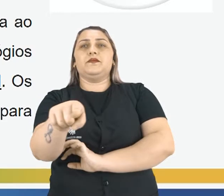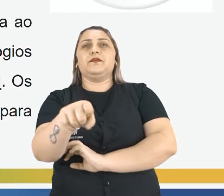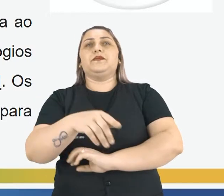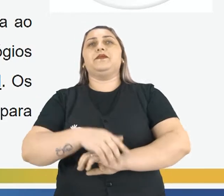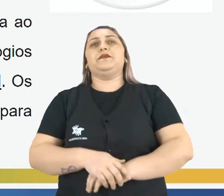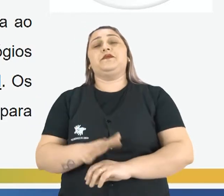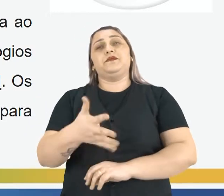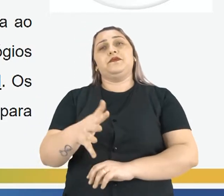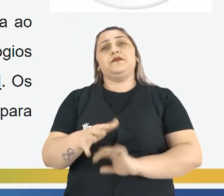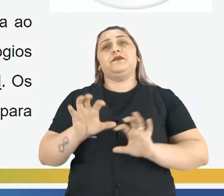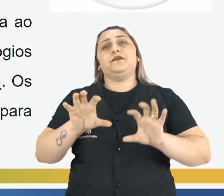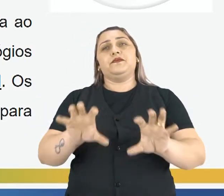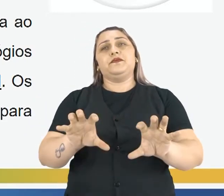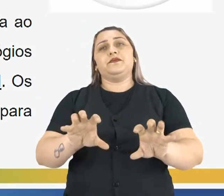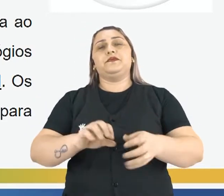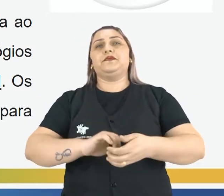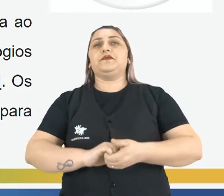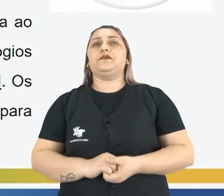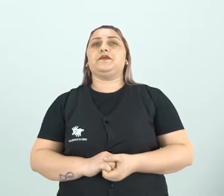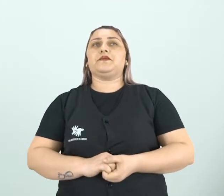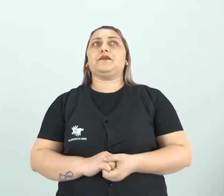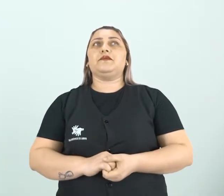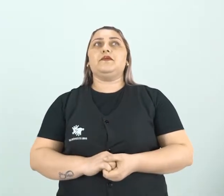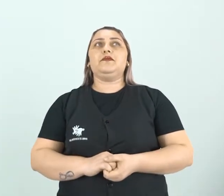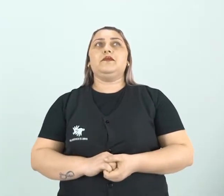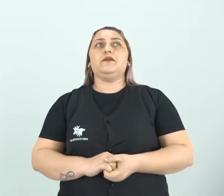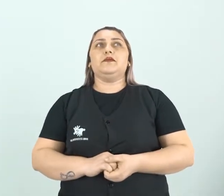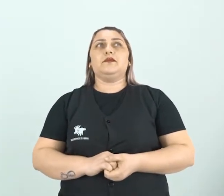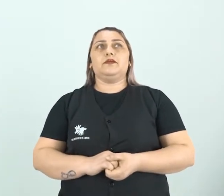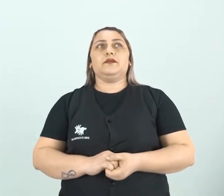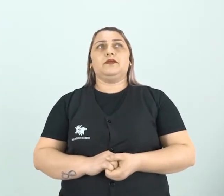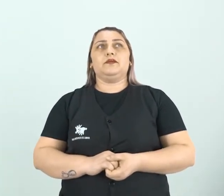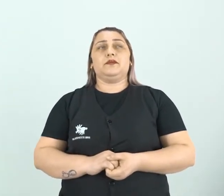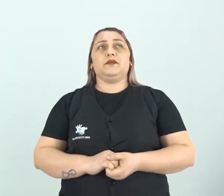mais ou menos assim. Eles colocaram